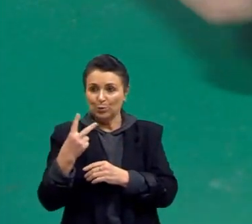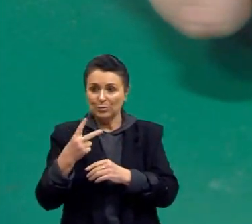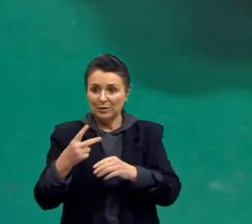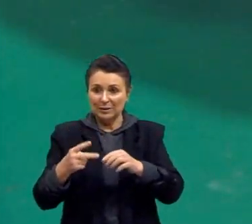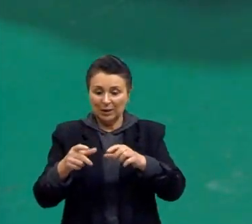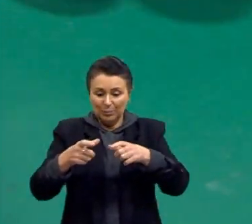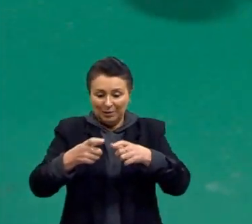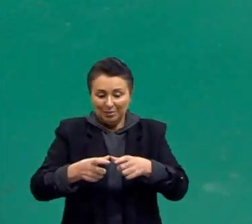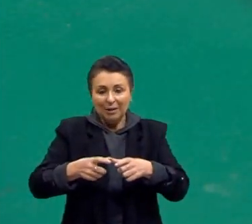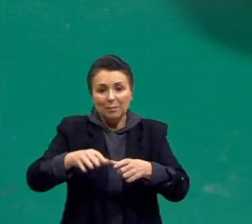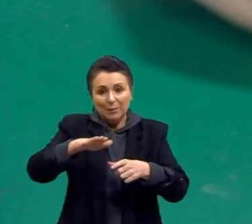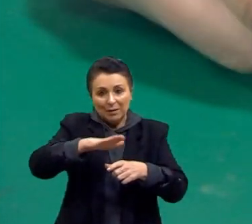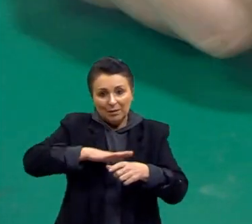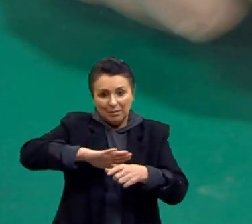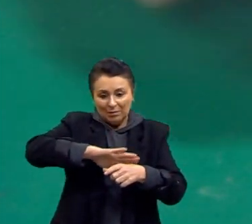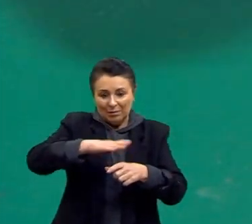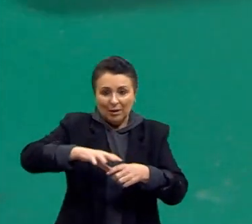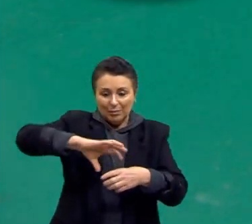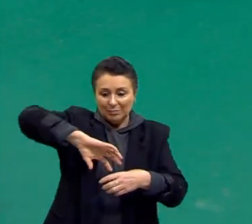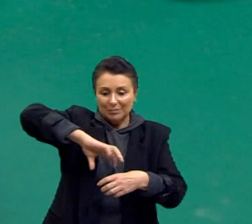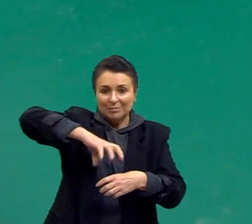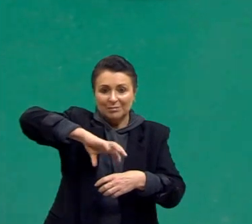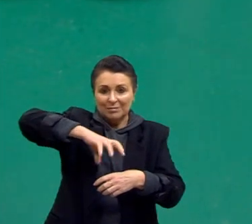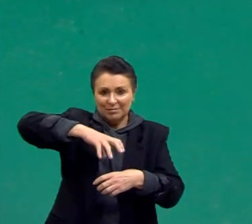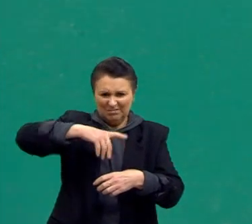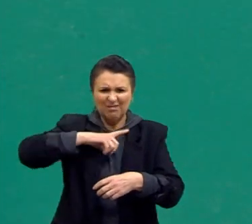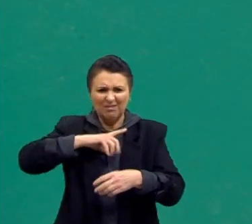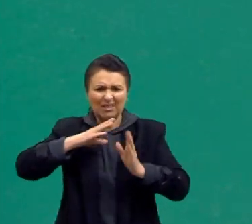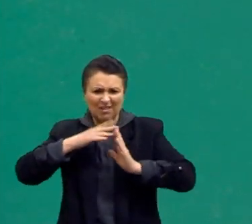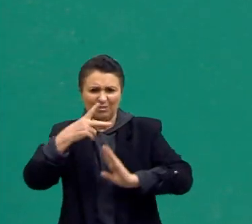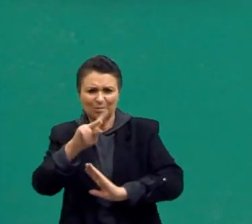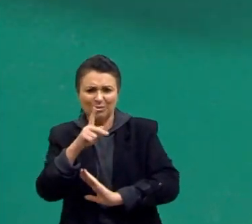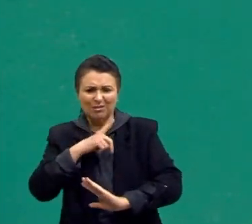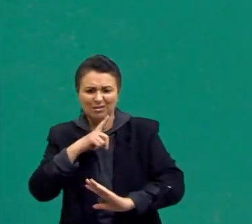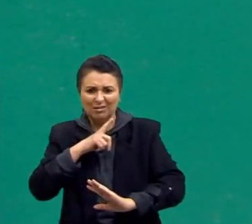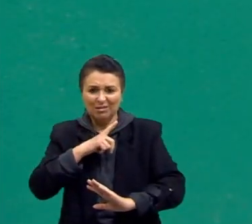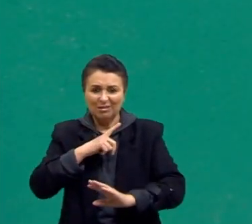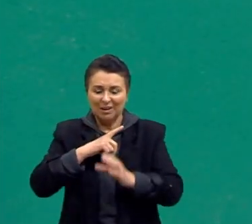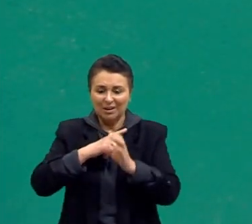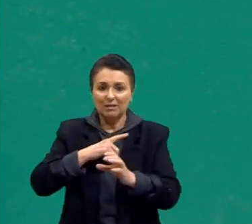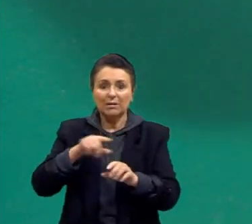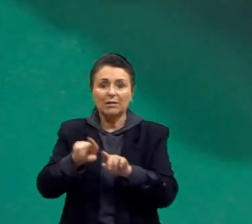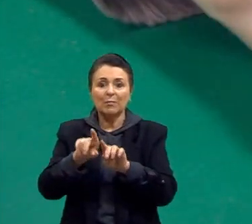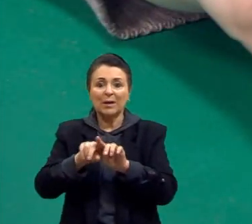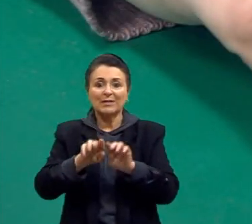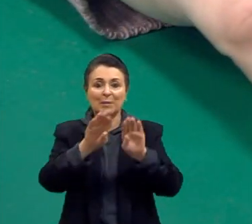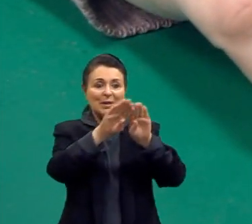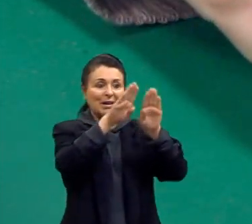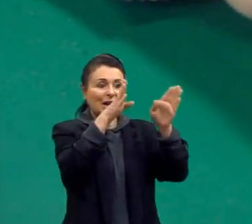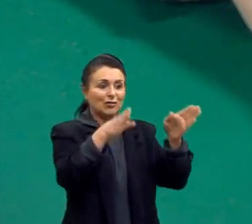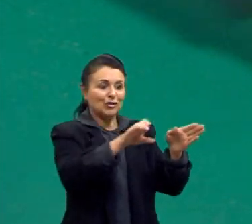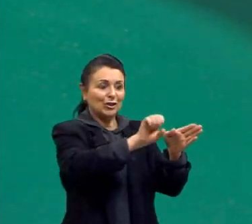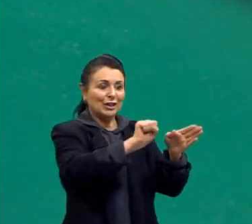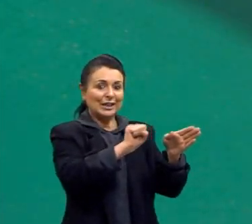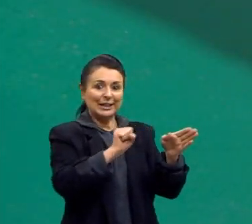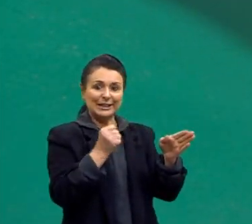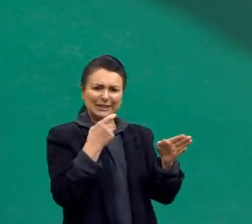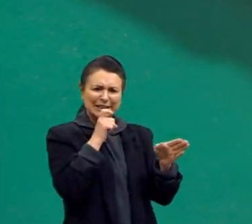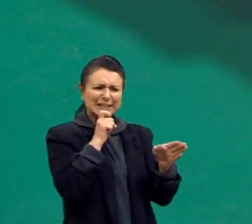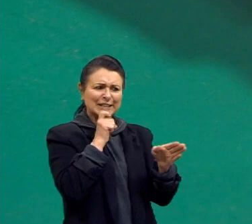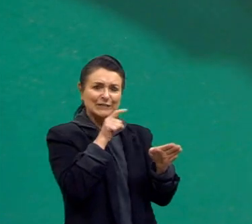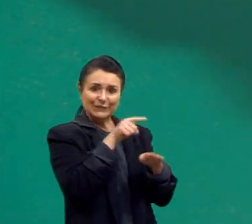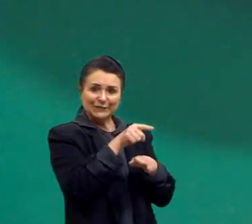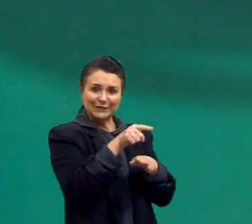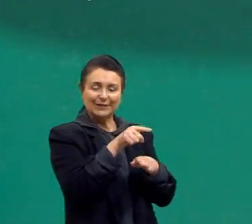metal né de dessas potes que você está em casa geralmente vocês tem mais na geladeira né pessoal também ó